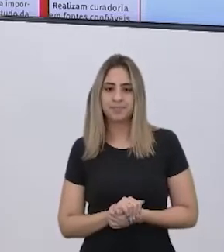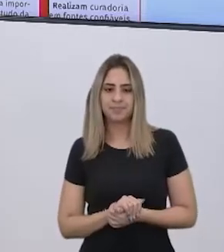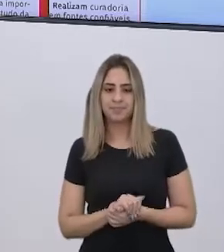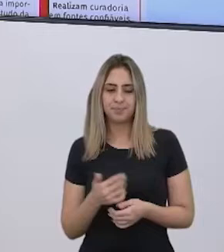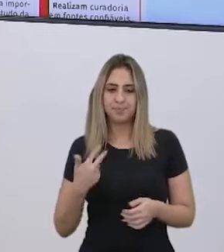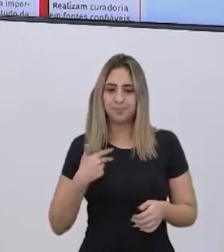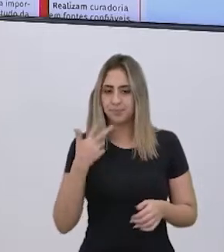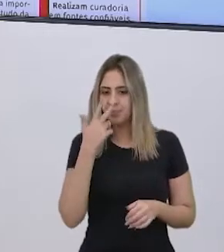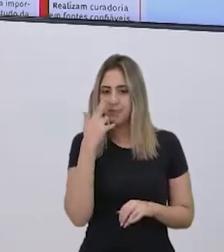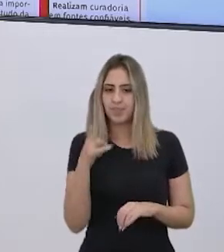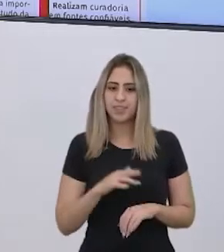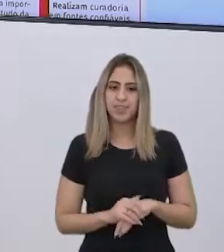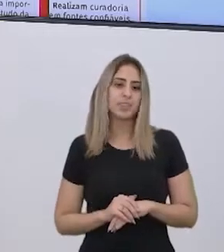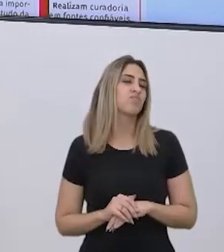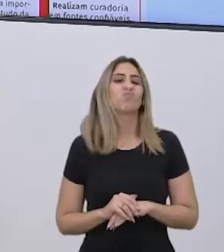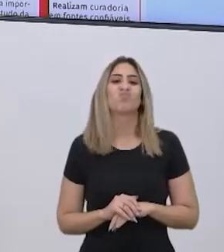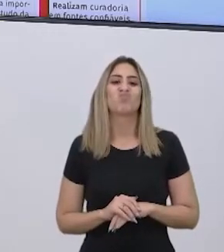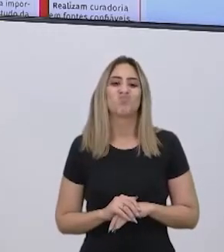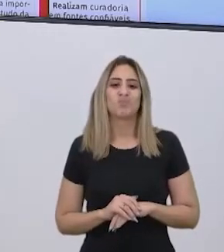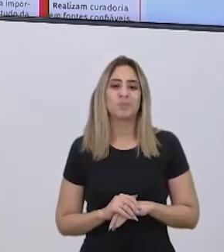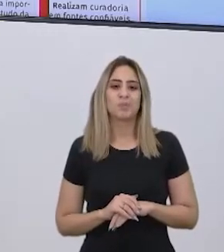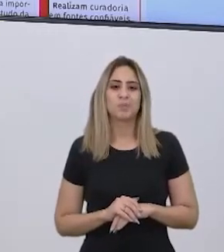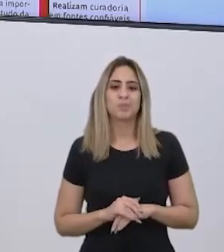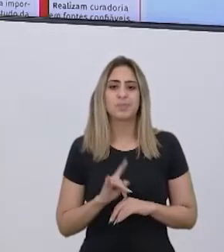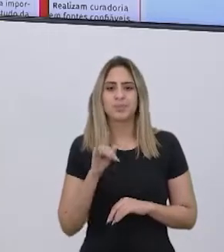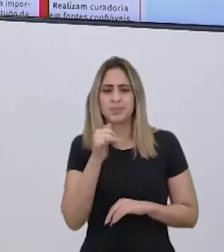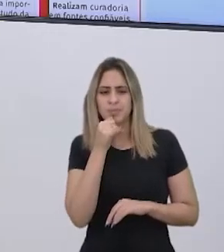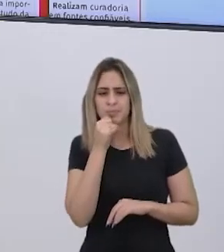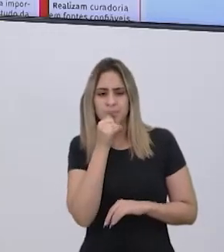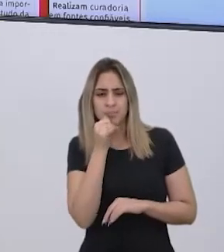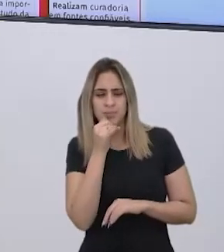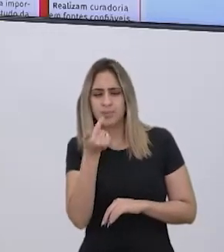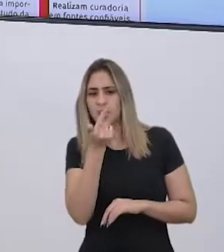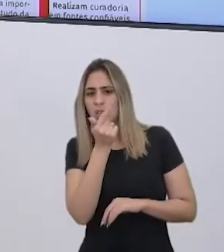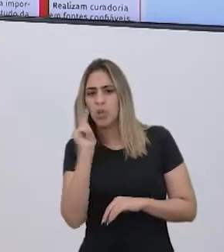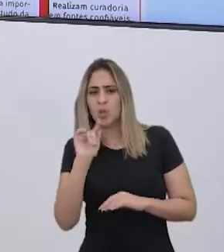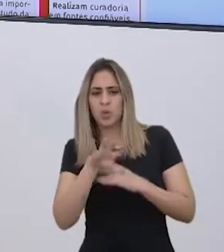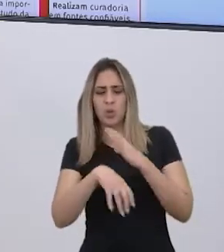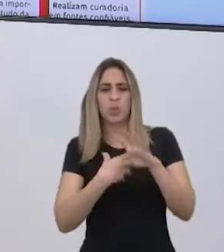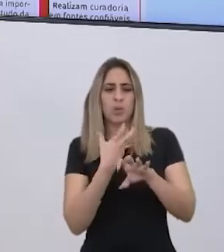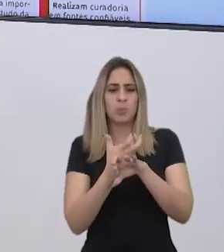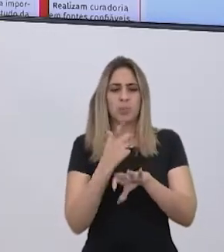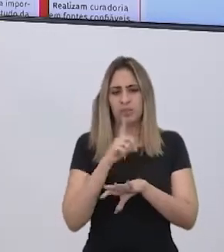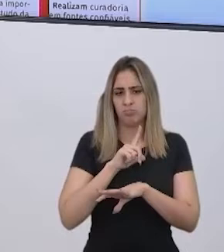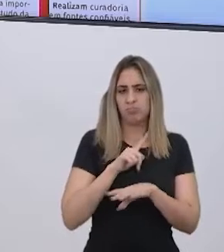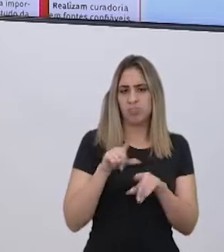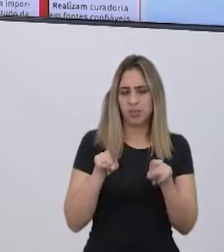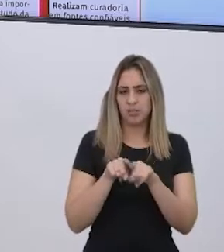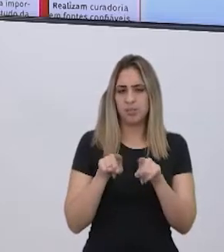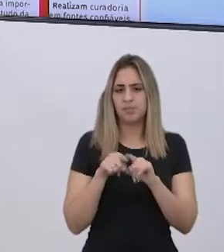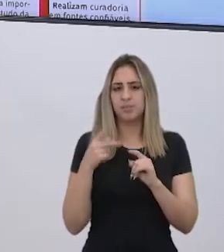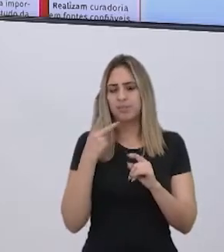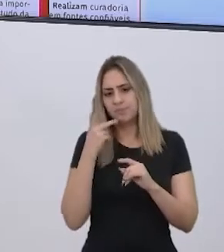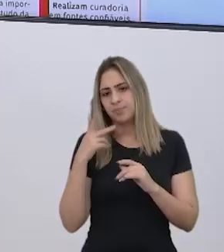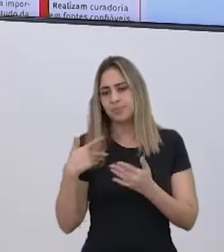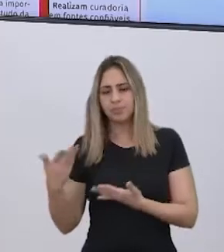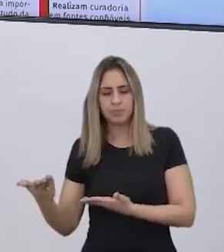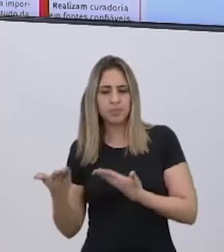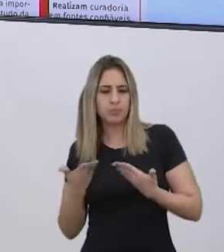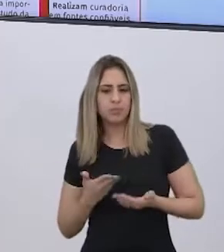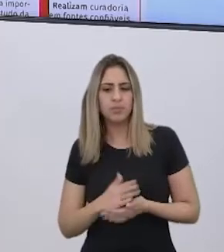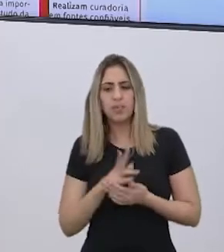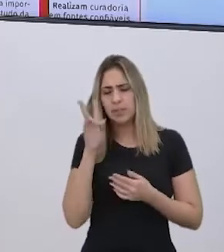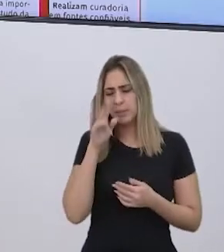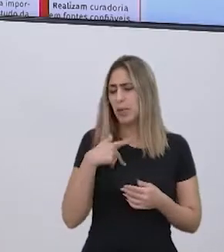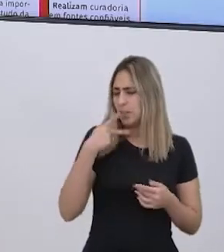Eu acho que eu dei esse exemplo num outro componente que eu também tenho, mas eu vou trazer aqui.